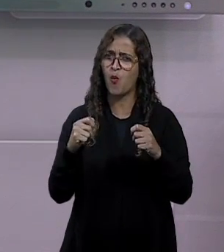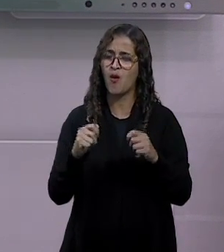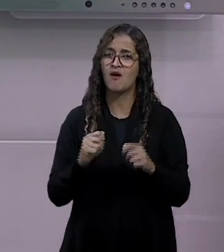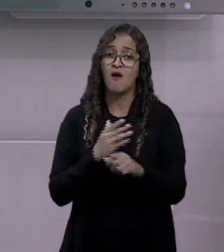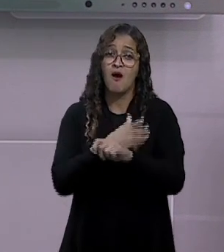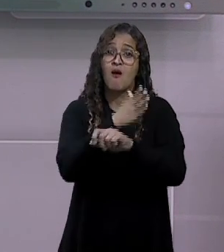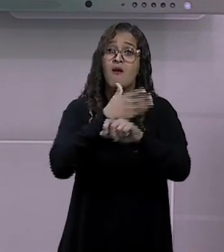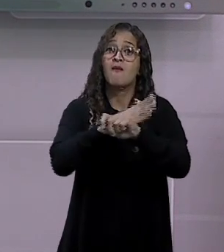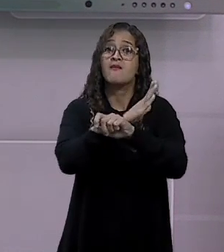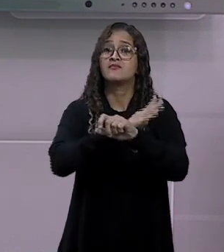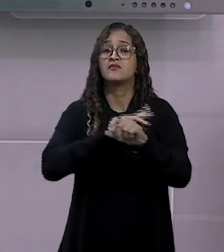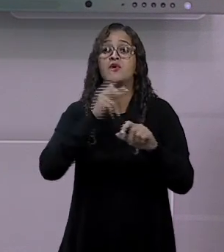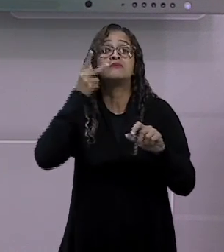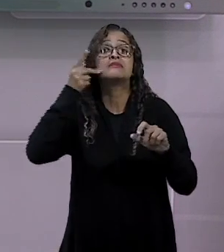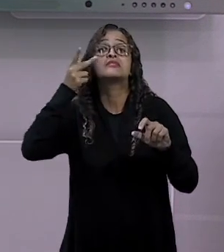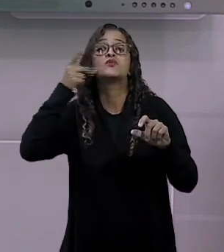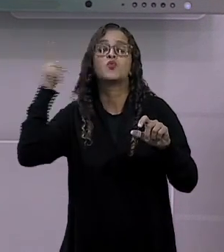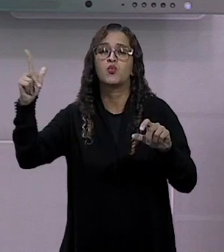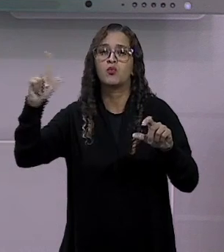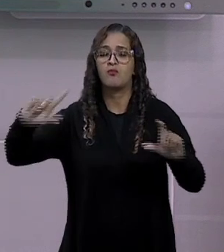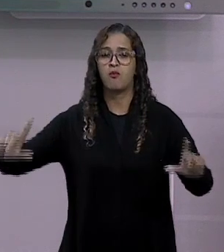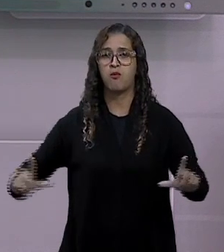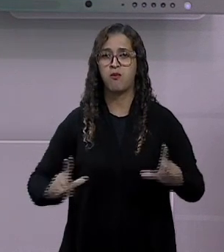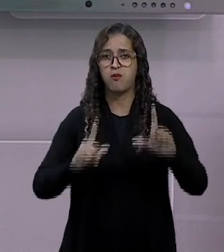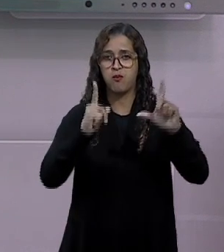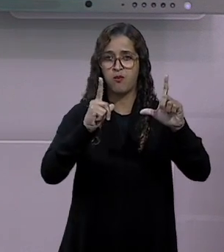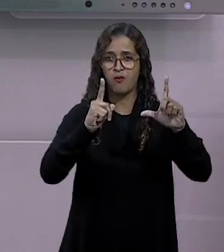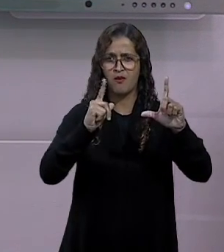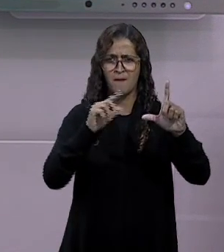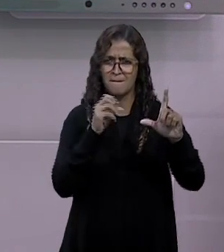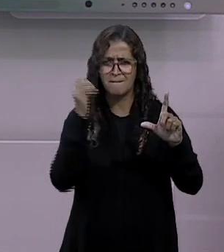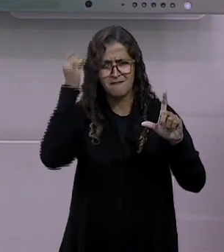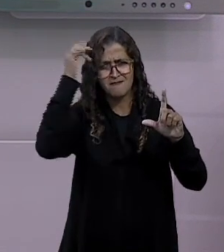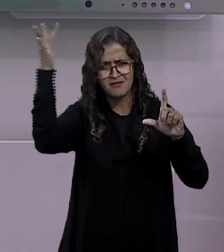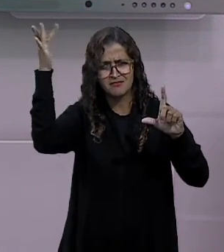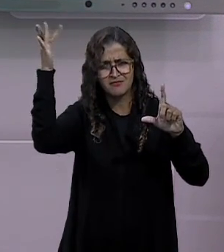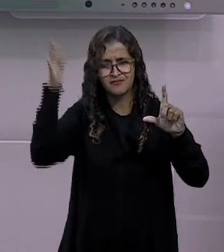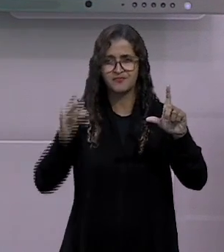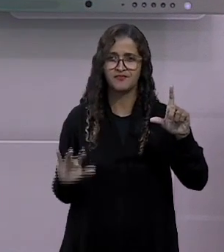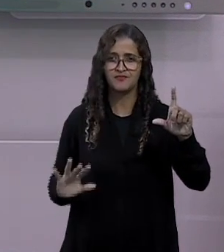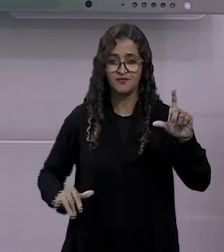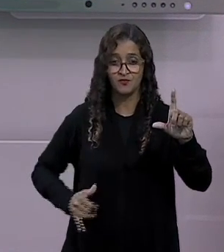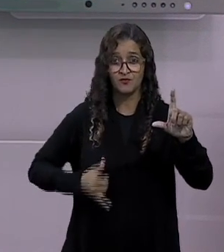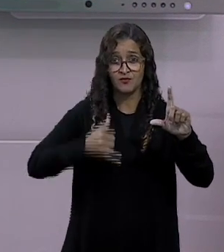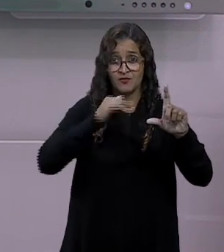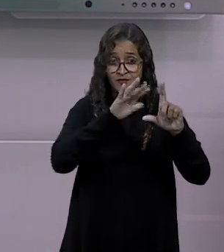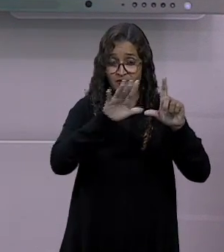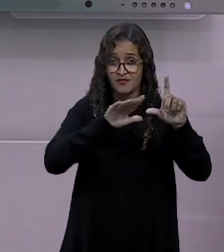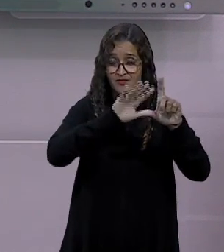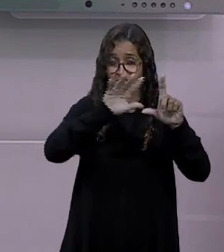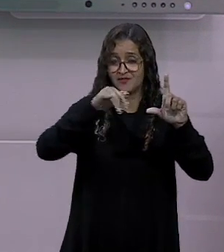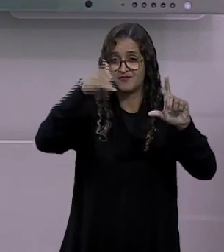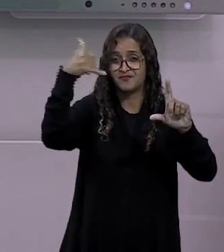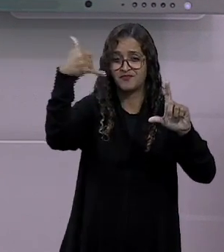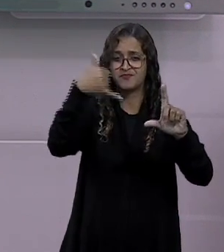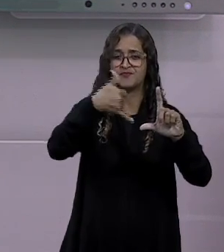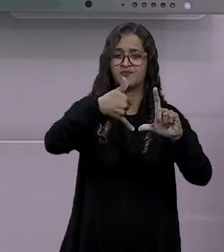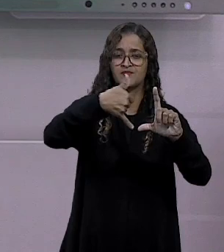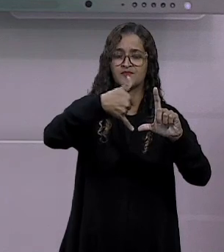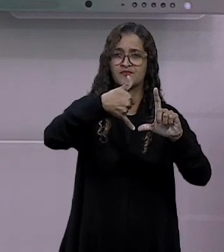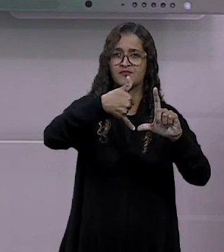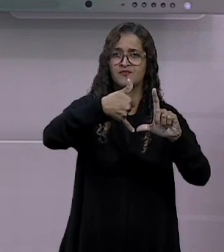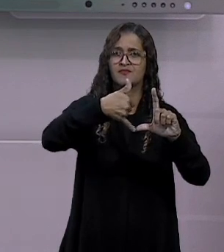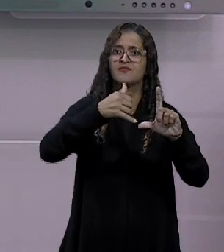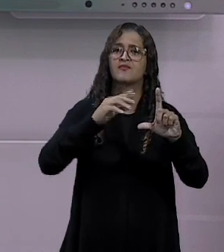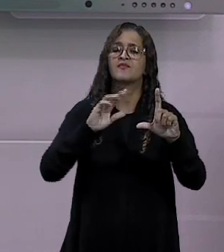nossa plataforma SMED-GV. E para fazer isso é muito fácil. É só você apontar a câmera do seu celular para essa imagem que aparece aqui